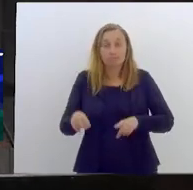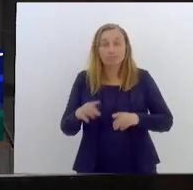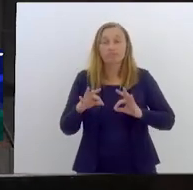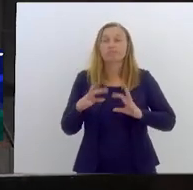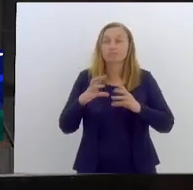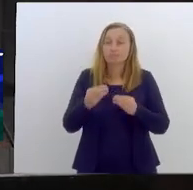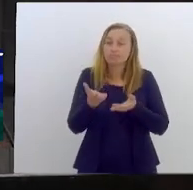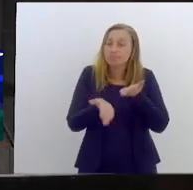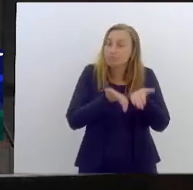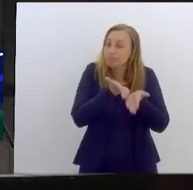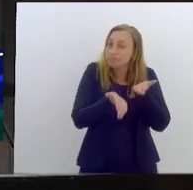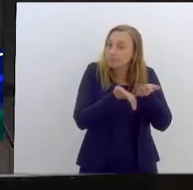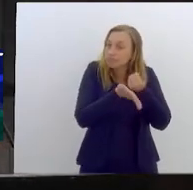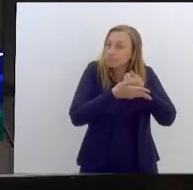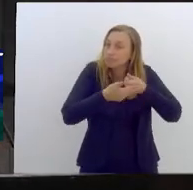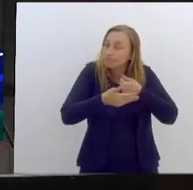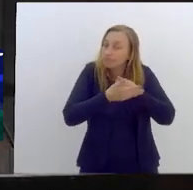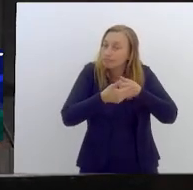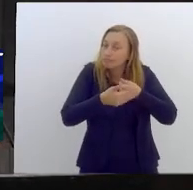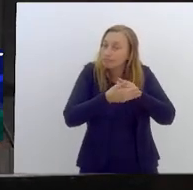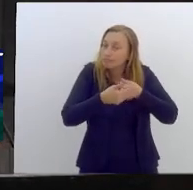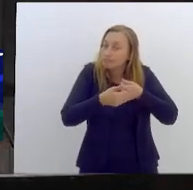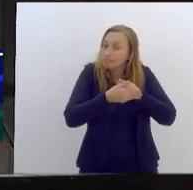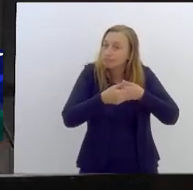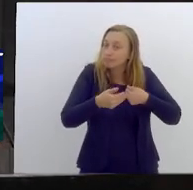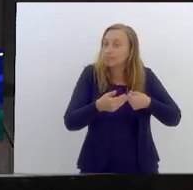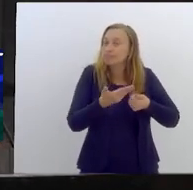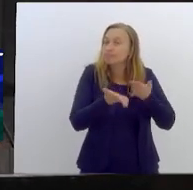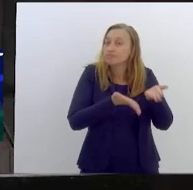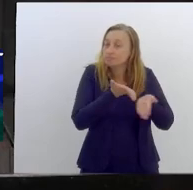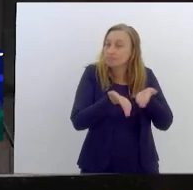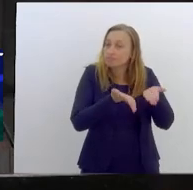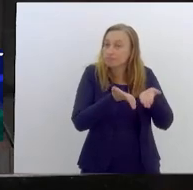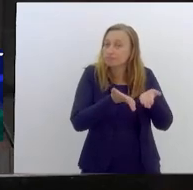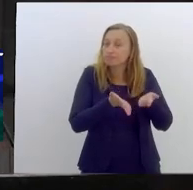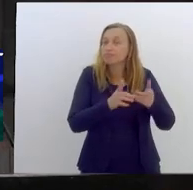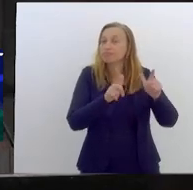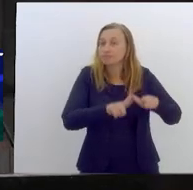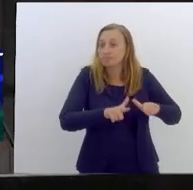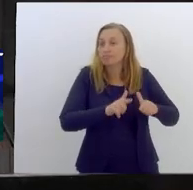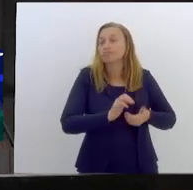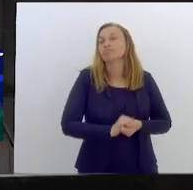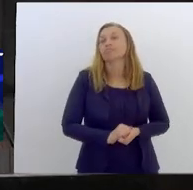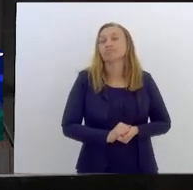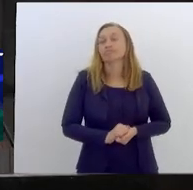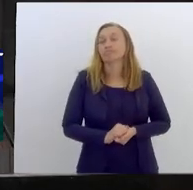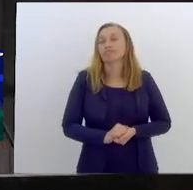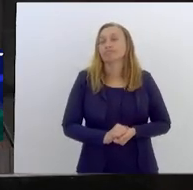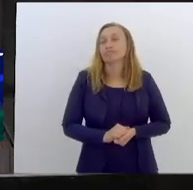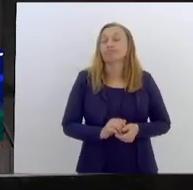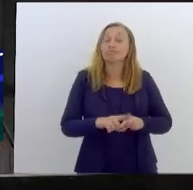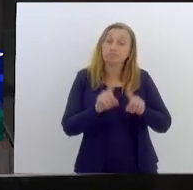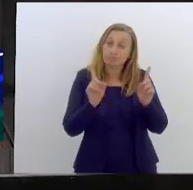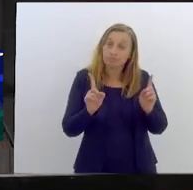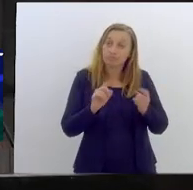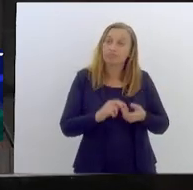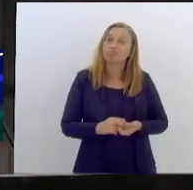zelo, carinho e renúncia, cuidam do Arquivo Público Municipal.